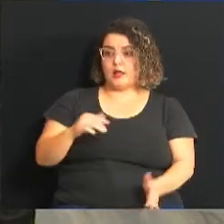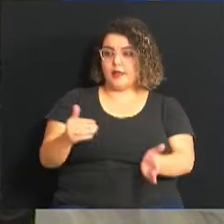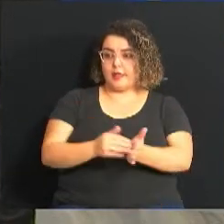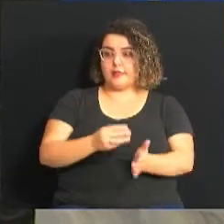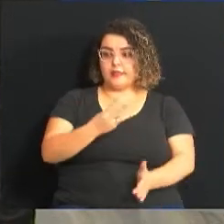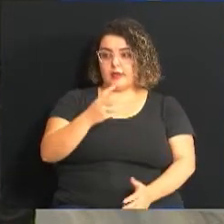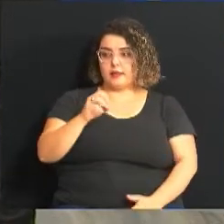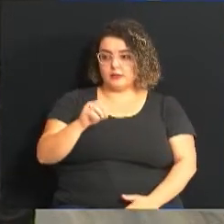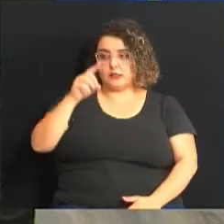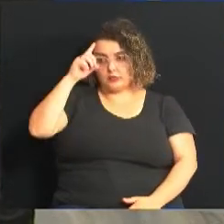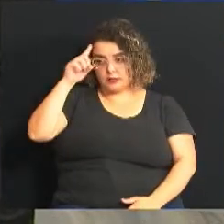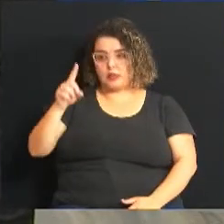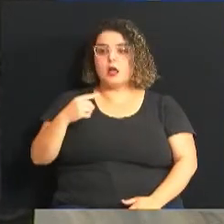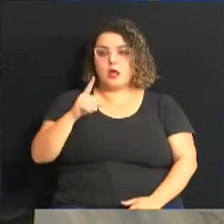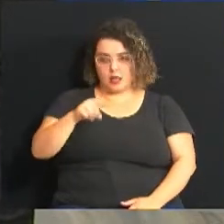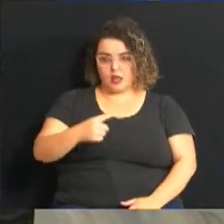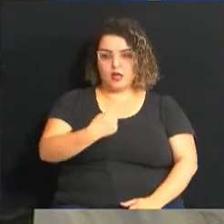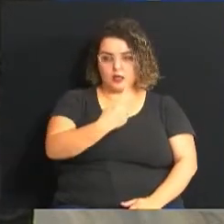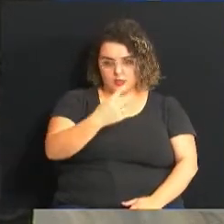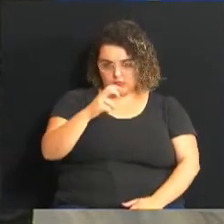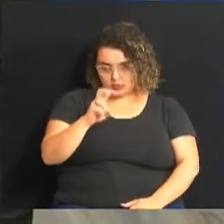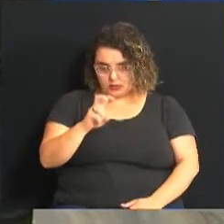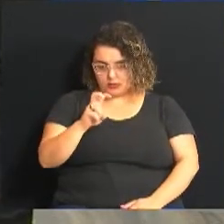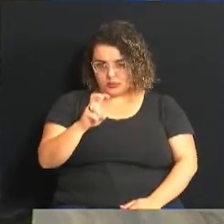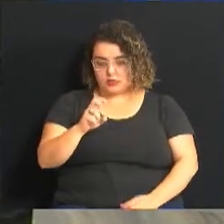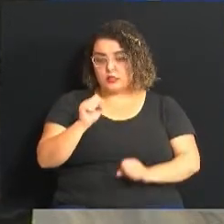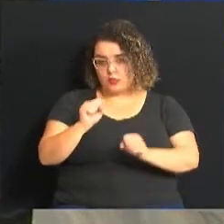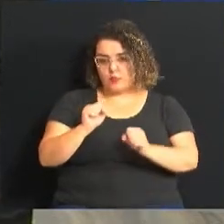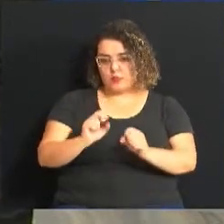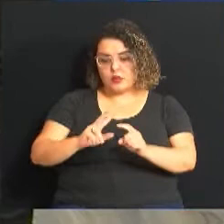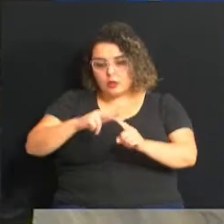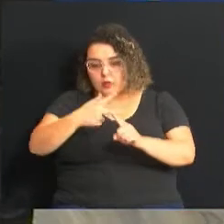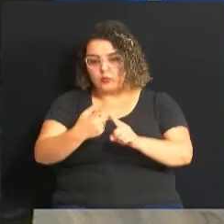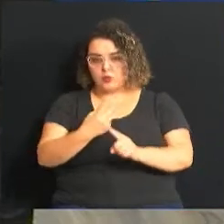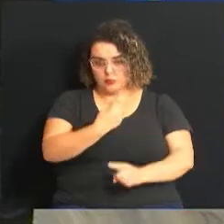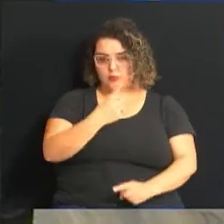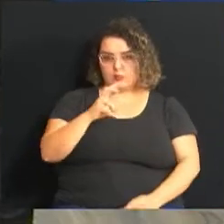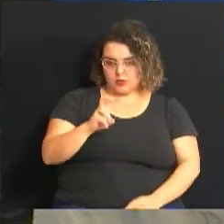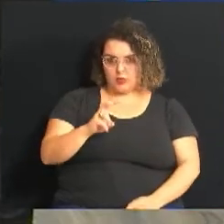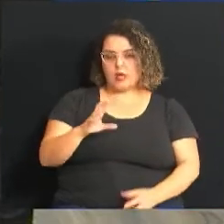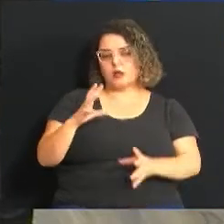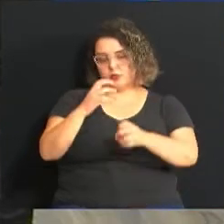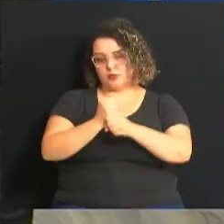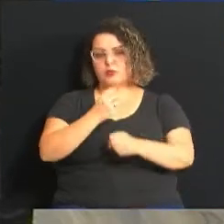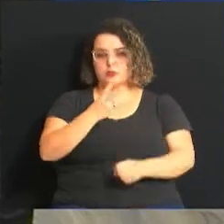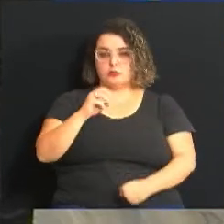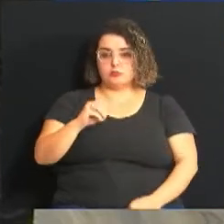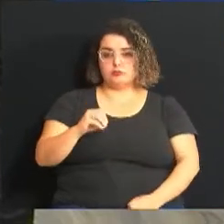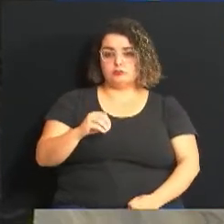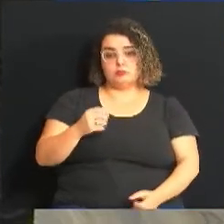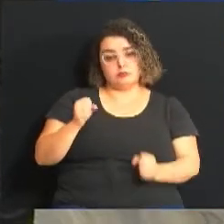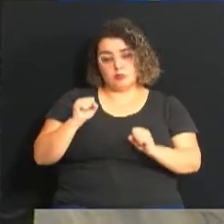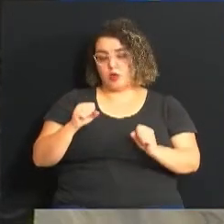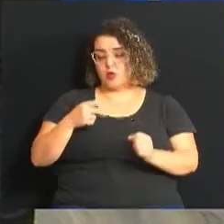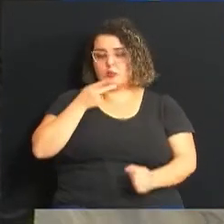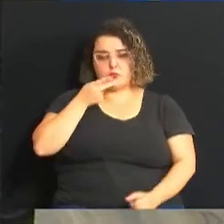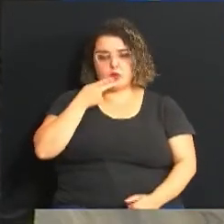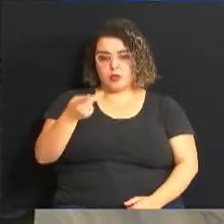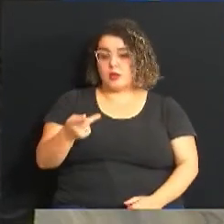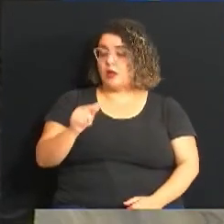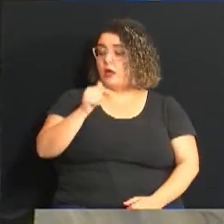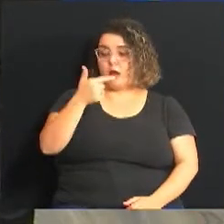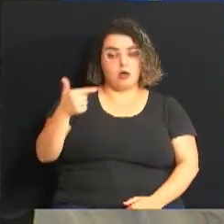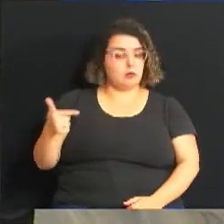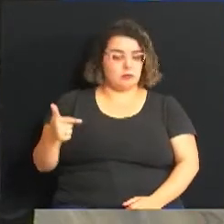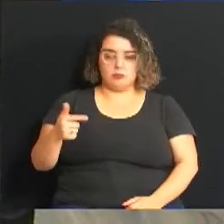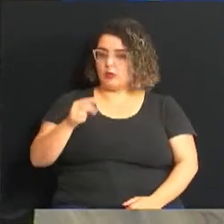respondê-lo. 15 prorrogável por mais 15, porque ela tem que pedir, olha, eu não tenho a resposta ainda, estou prorrogando, e aí até